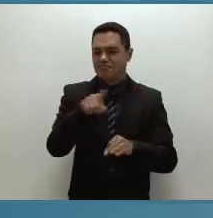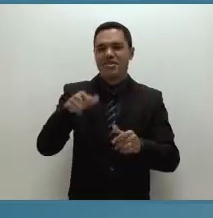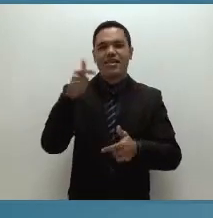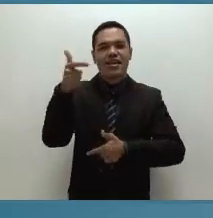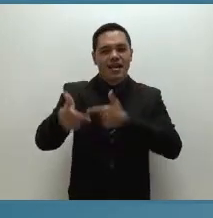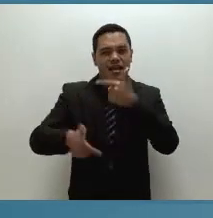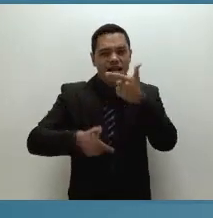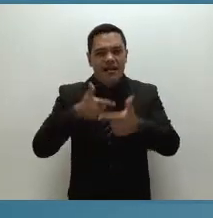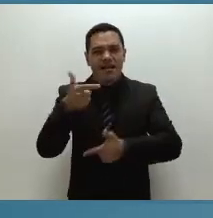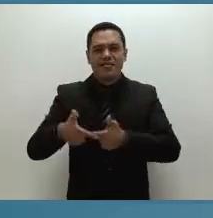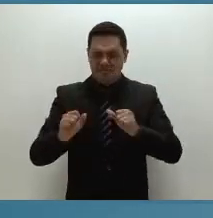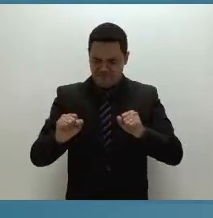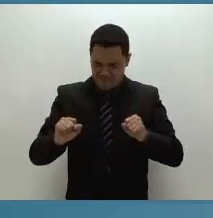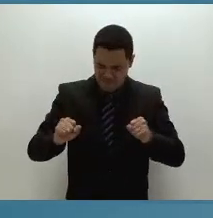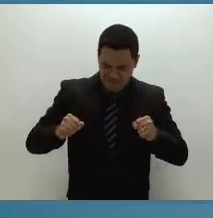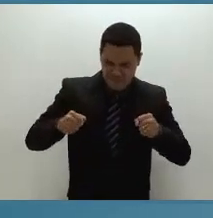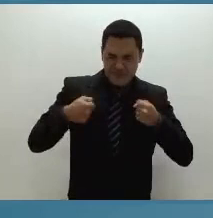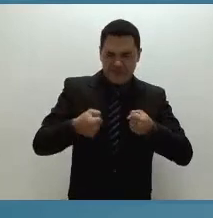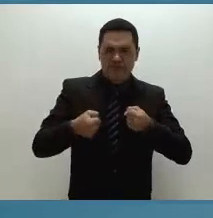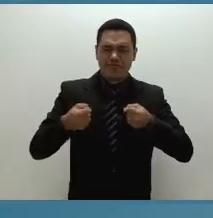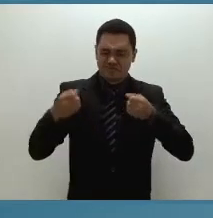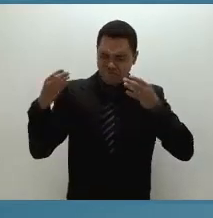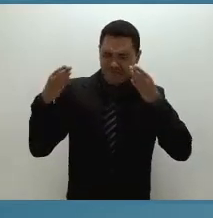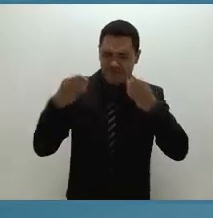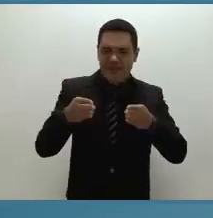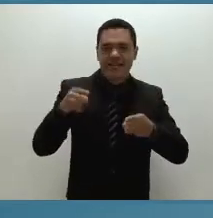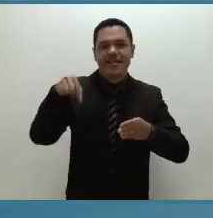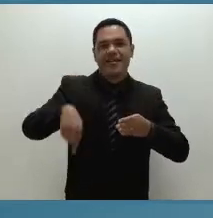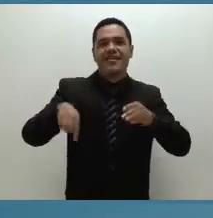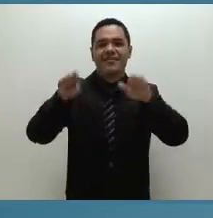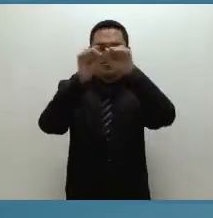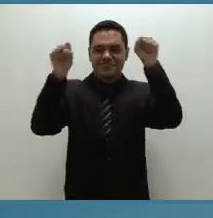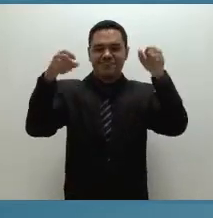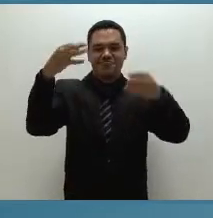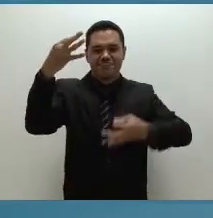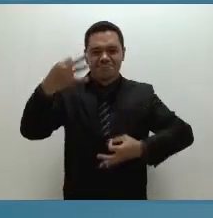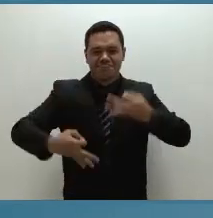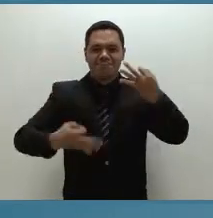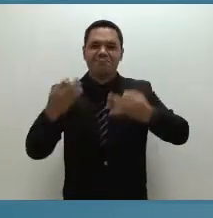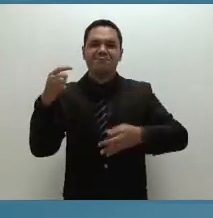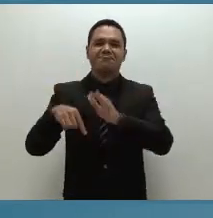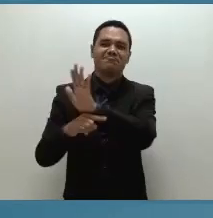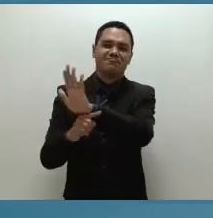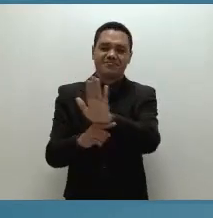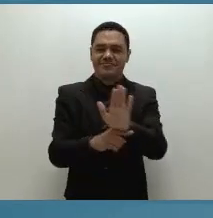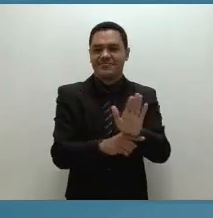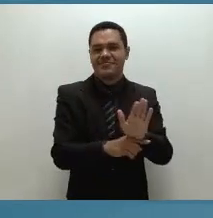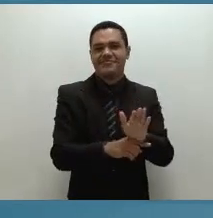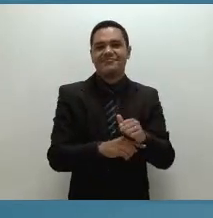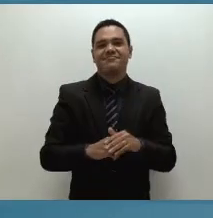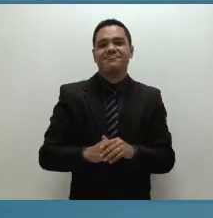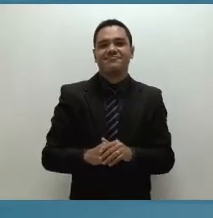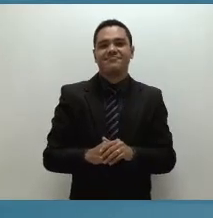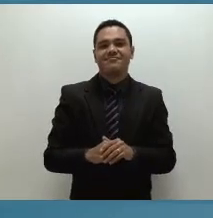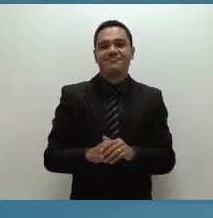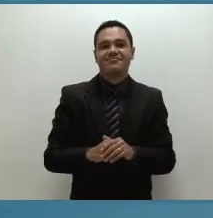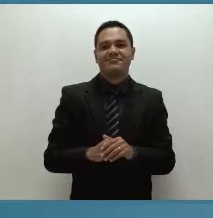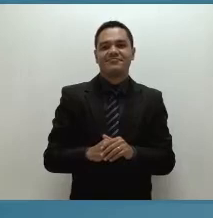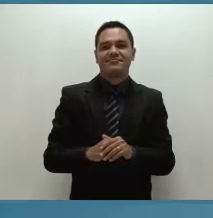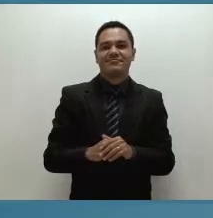forma intensa pelo Poder Judiciário do Estado do Pará, como todos